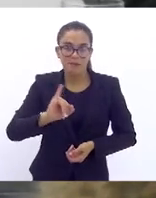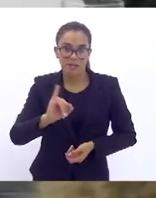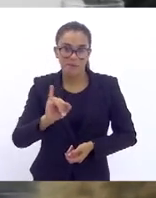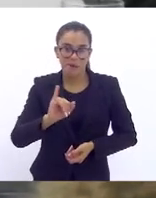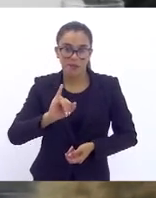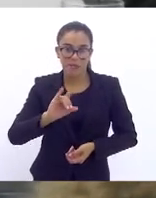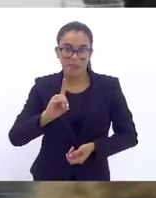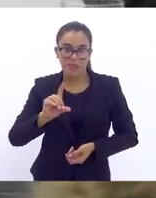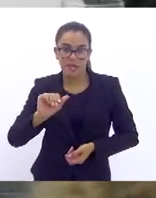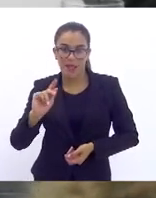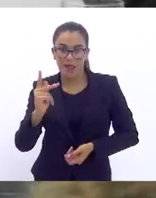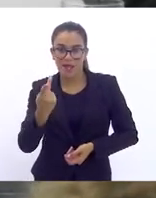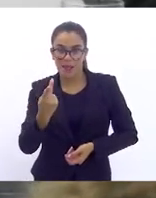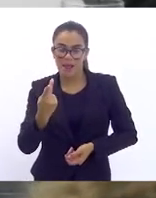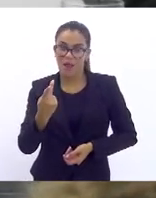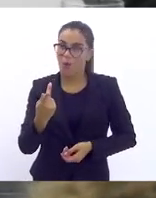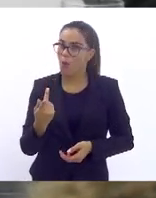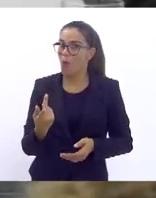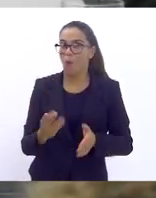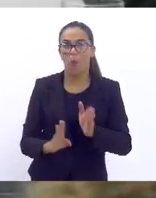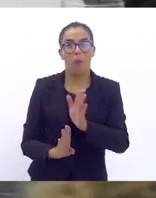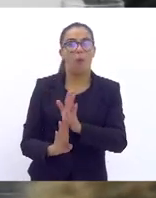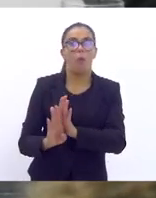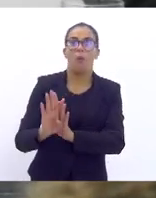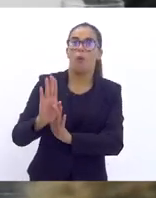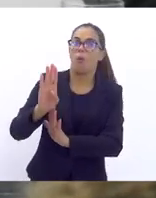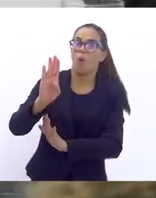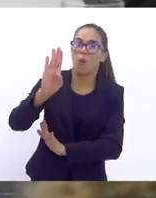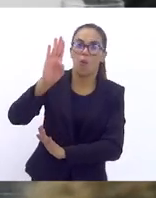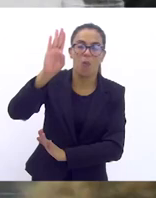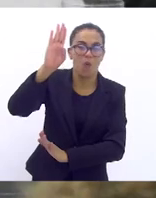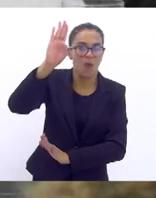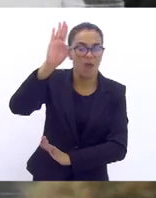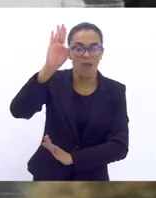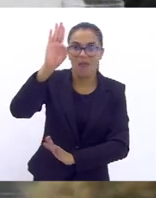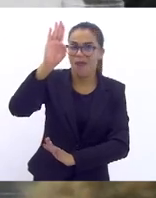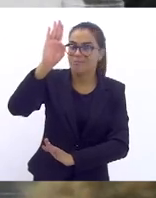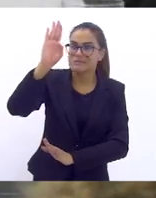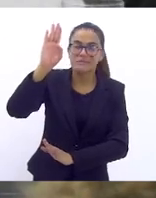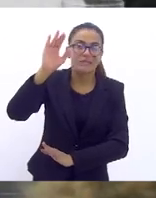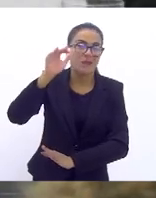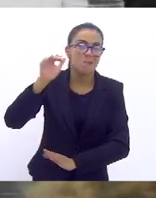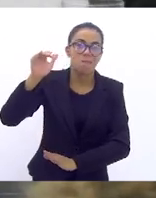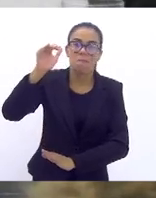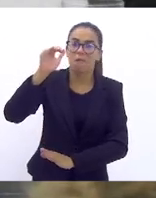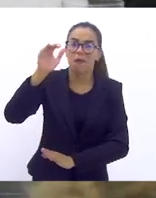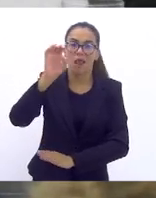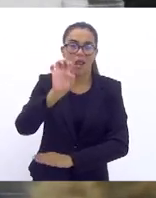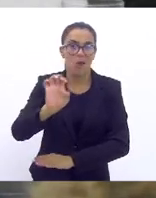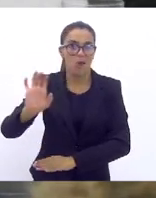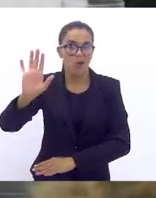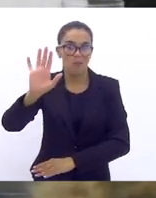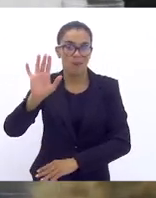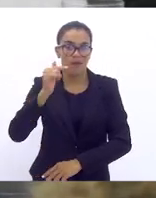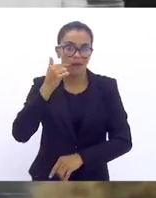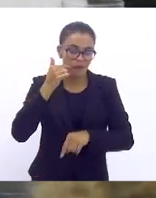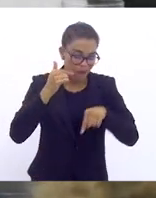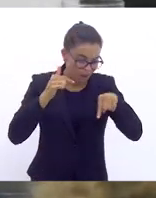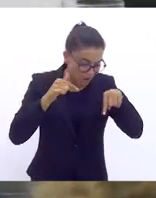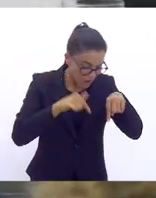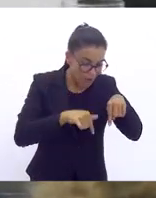IDH de Ipanema é muito melhor tá no nível de cidades europeias Enquanto isso você tem